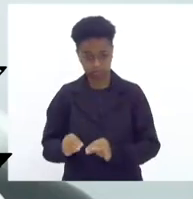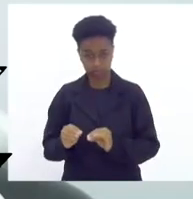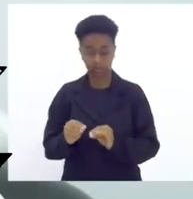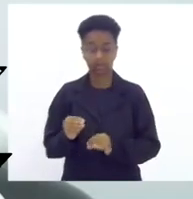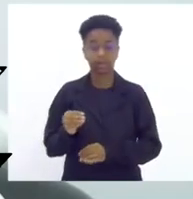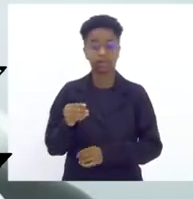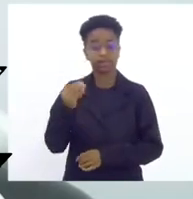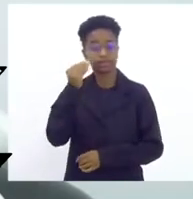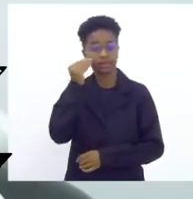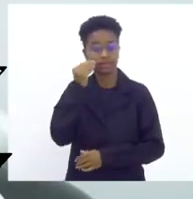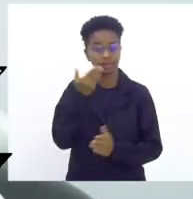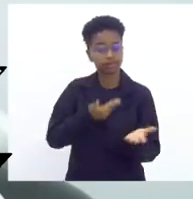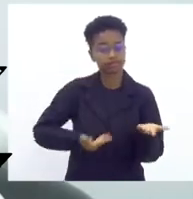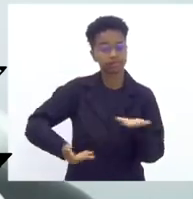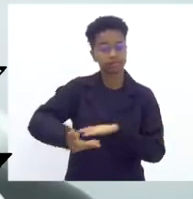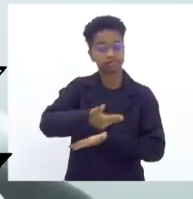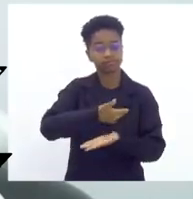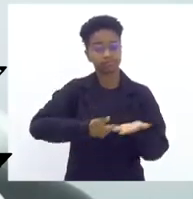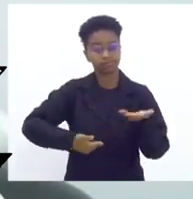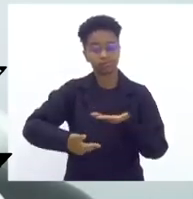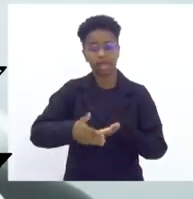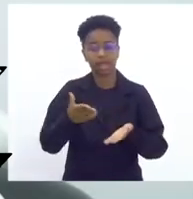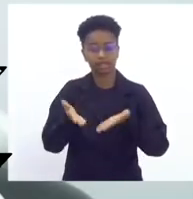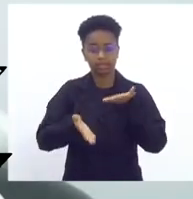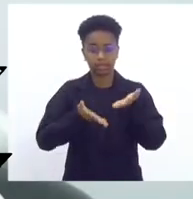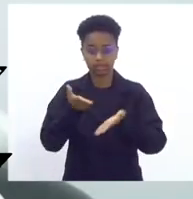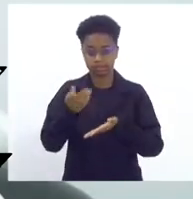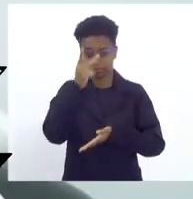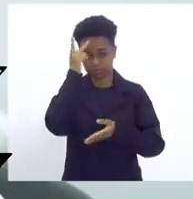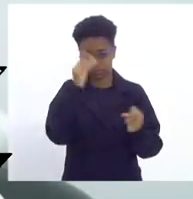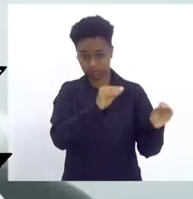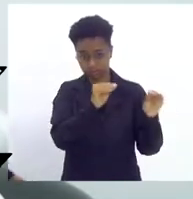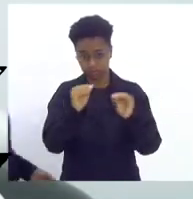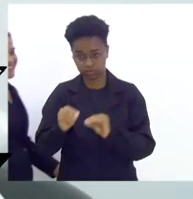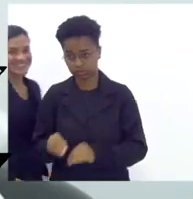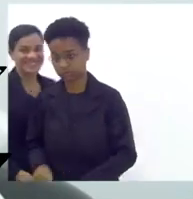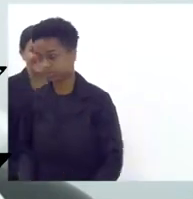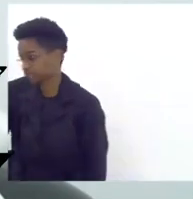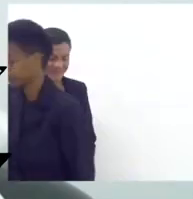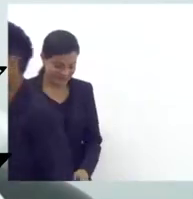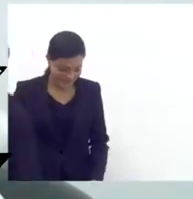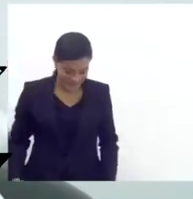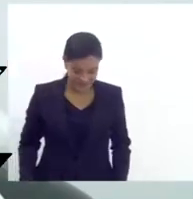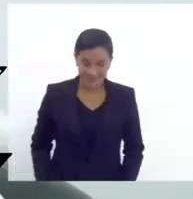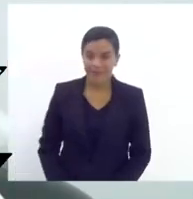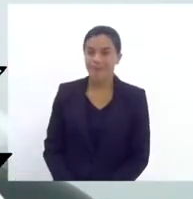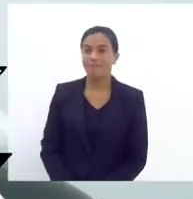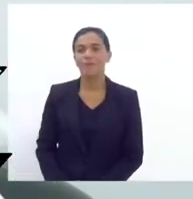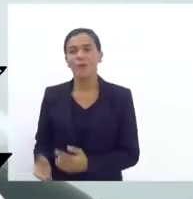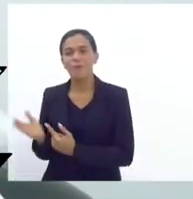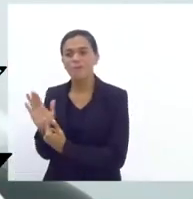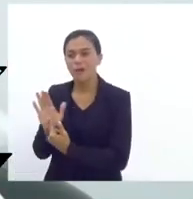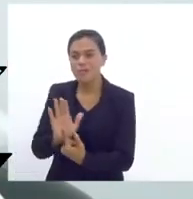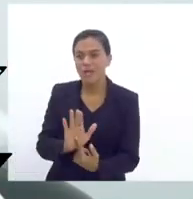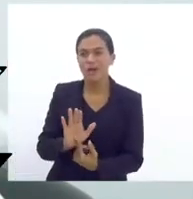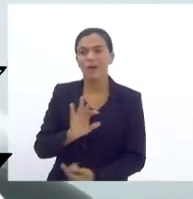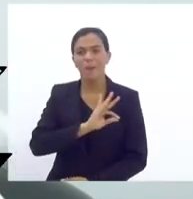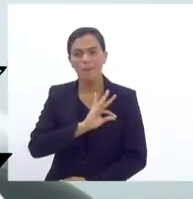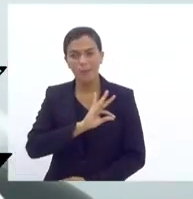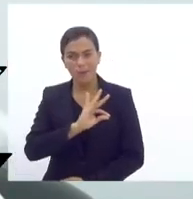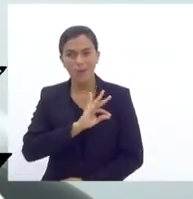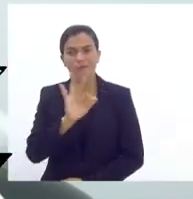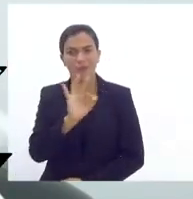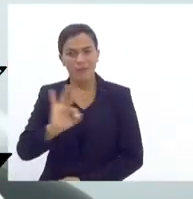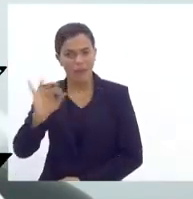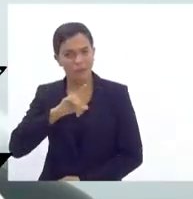fluxo estabelecido definir um fluxo de atendimento para Os migrantes em situação de vulnerabilidade e mostrar quer dizer que a polícia federal também